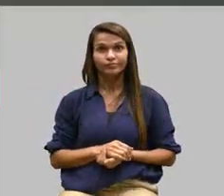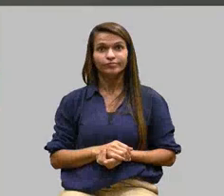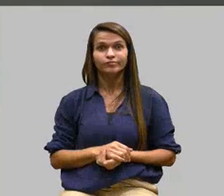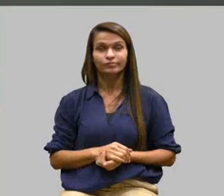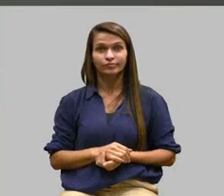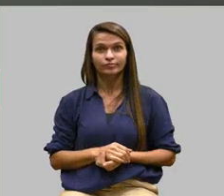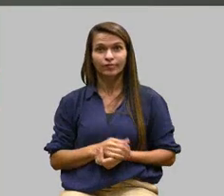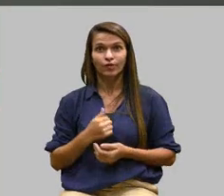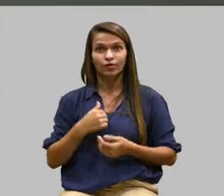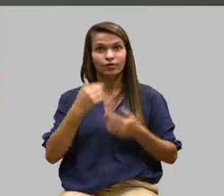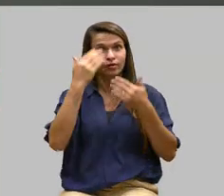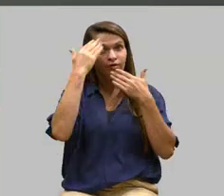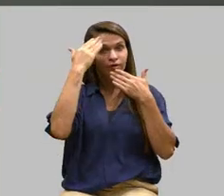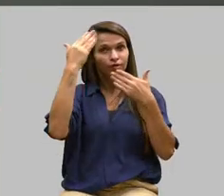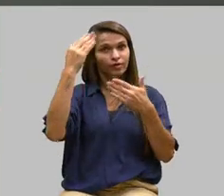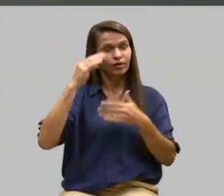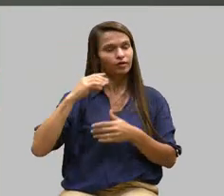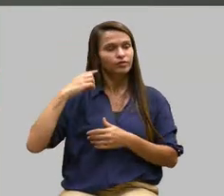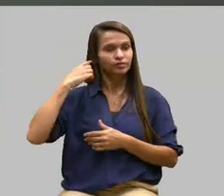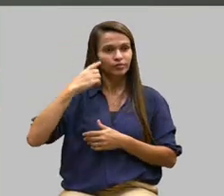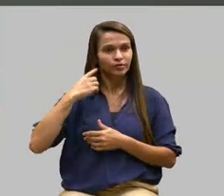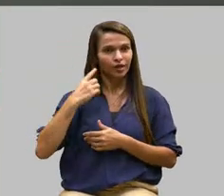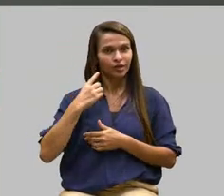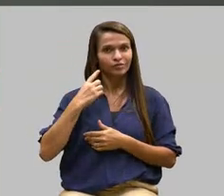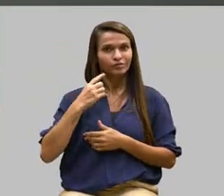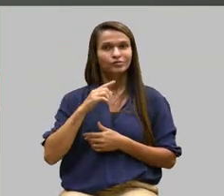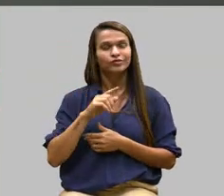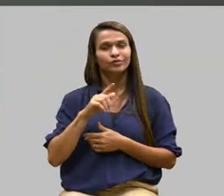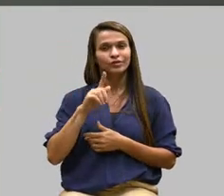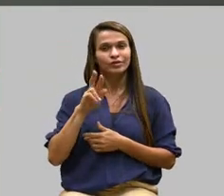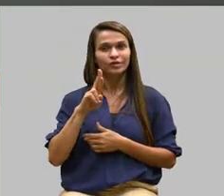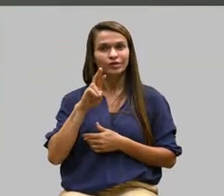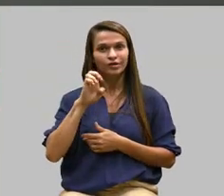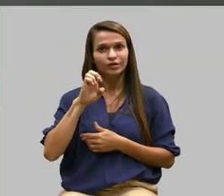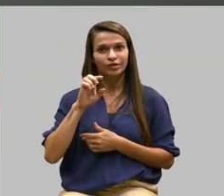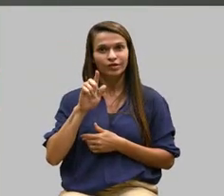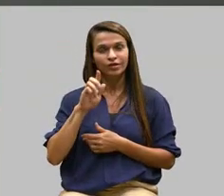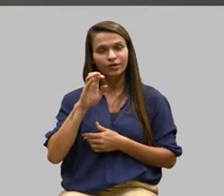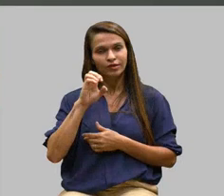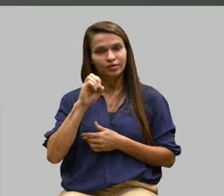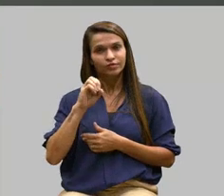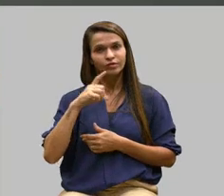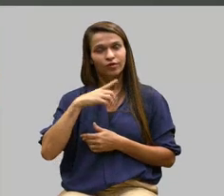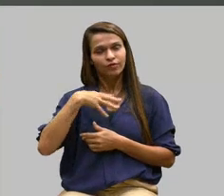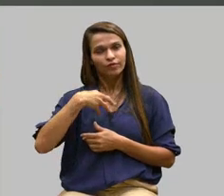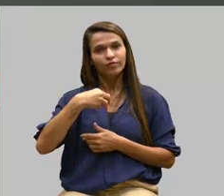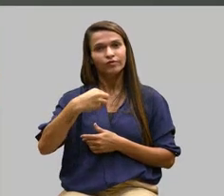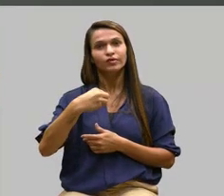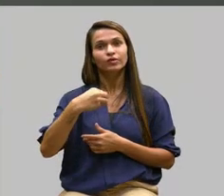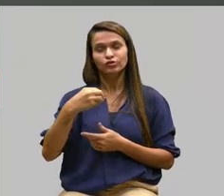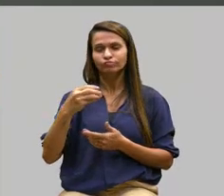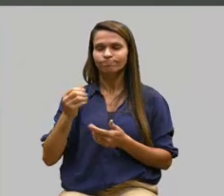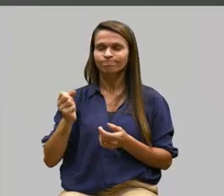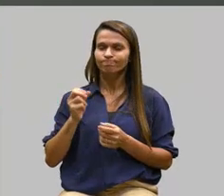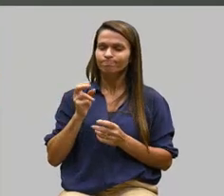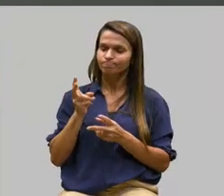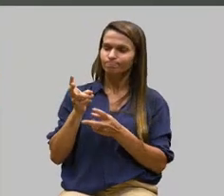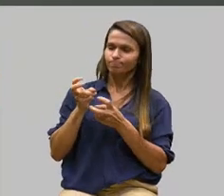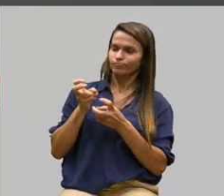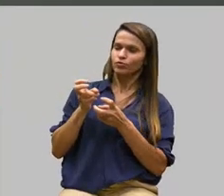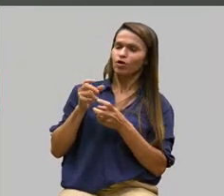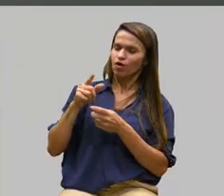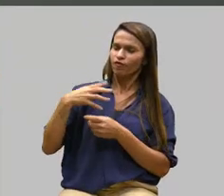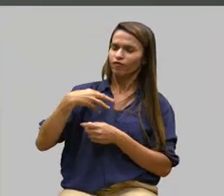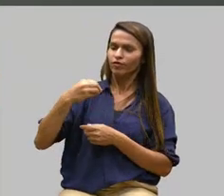do nobre Deputado grego que tem no seu filho um espelho de que é deficiente então ele realmente